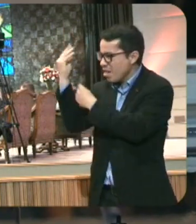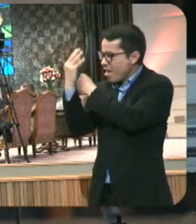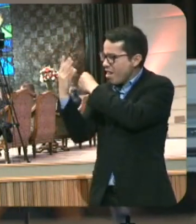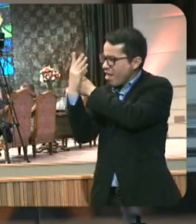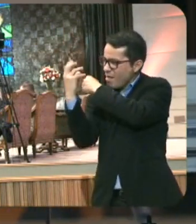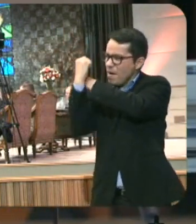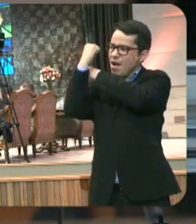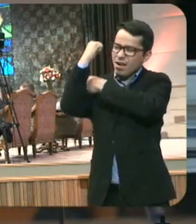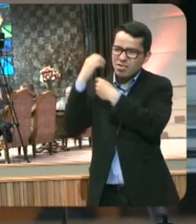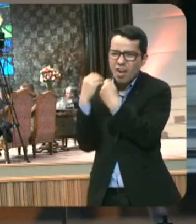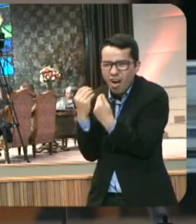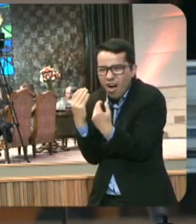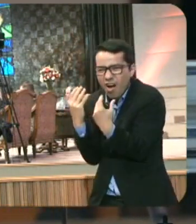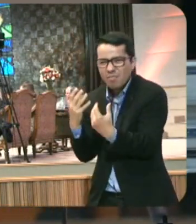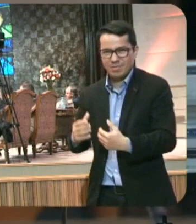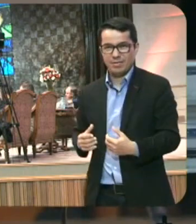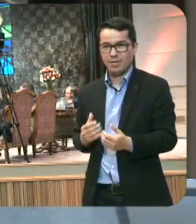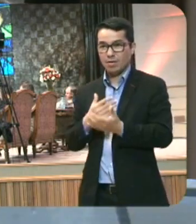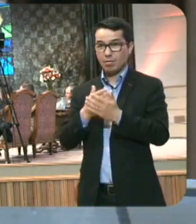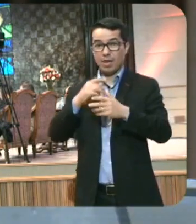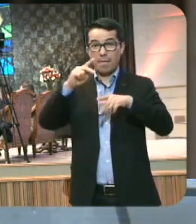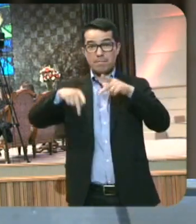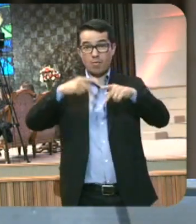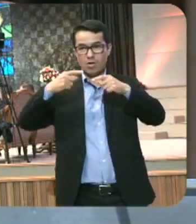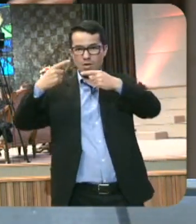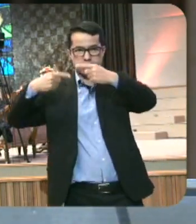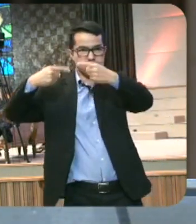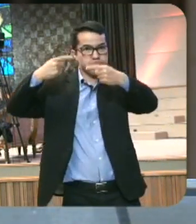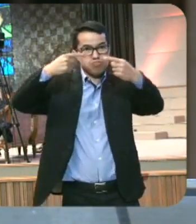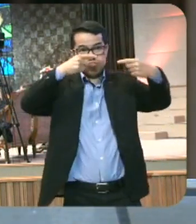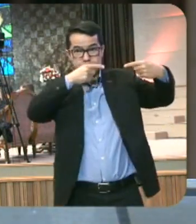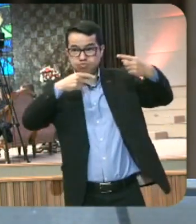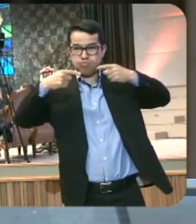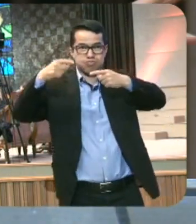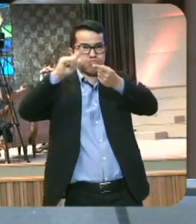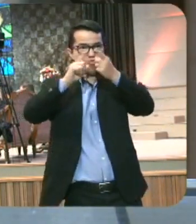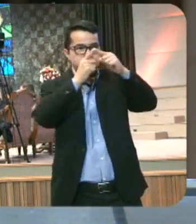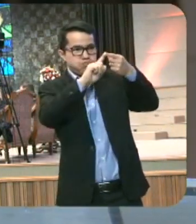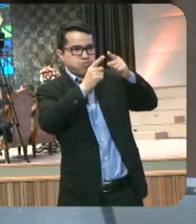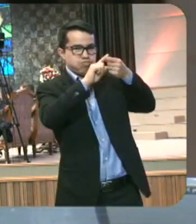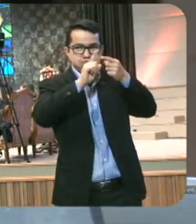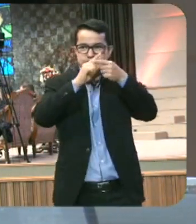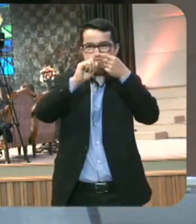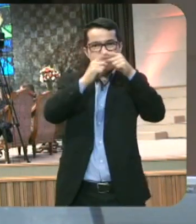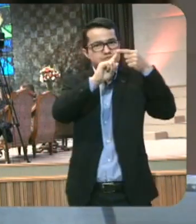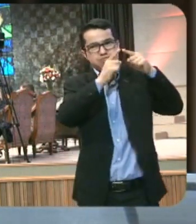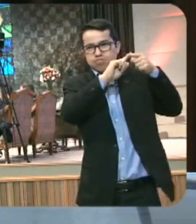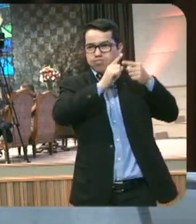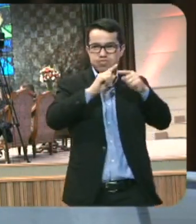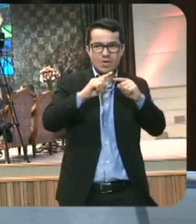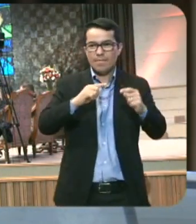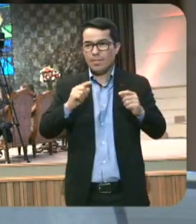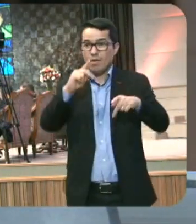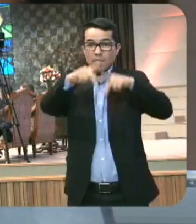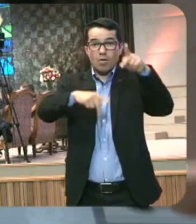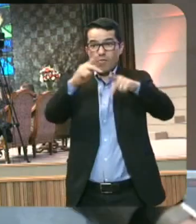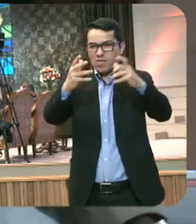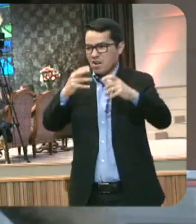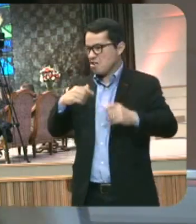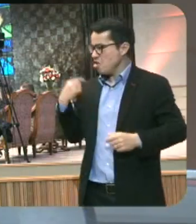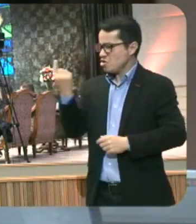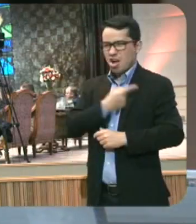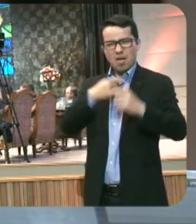E aí começou um zum no meio da terra, dizendo assim: nós precisamos ir lá conquistar essas 4 cidades e